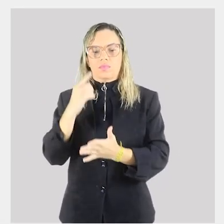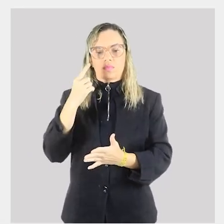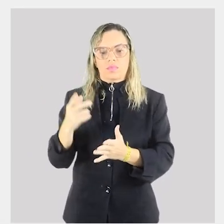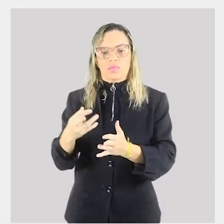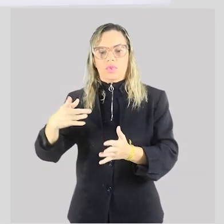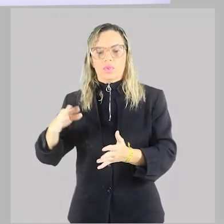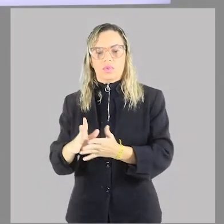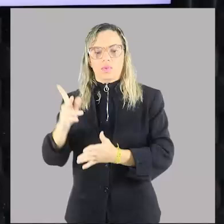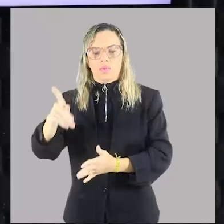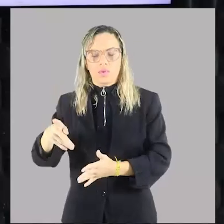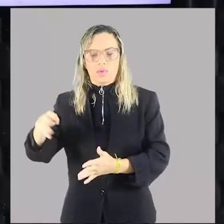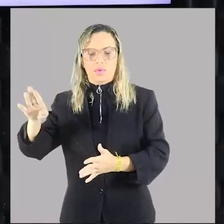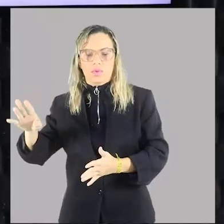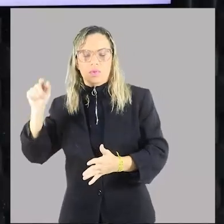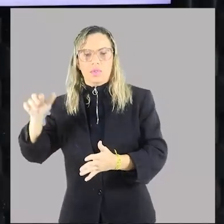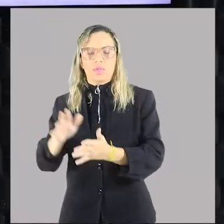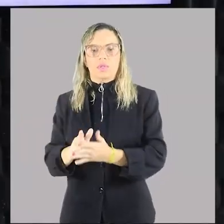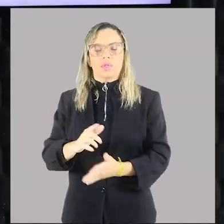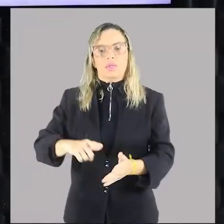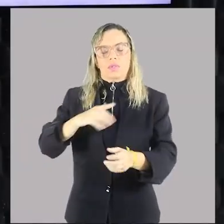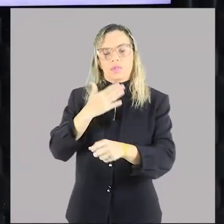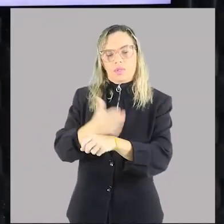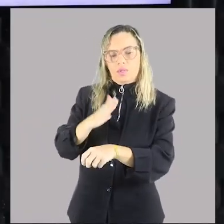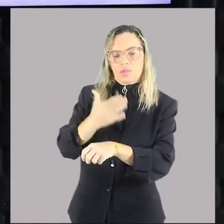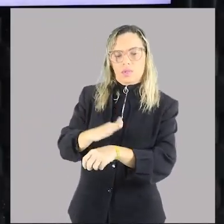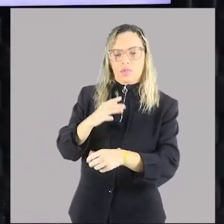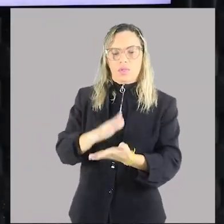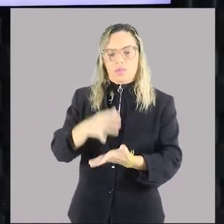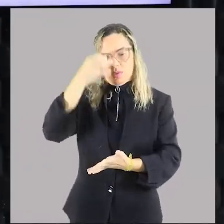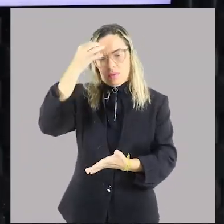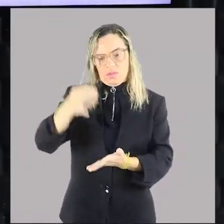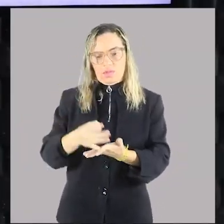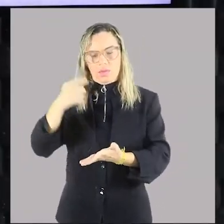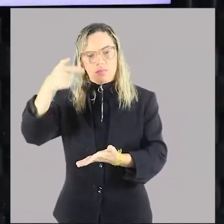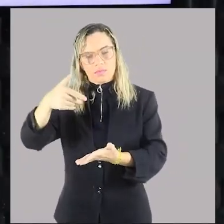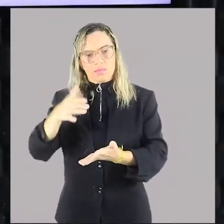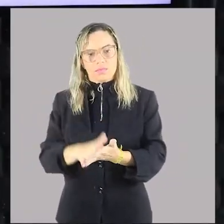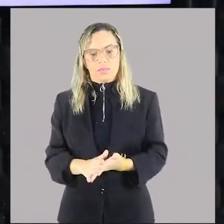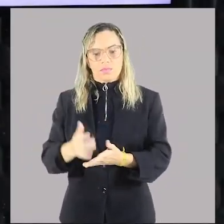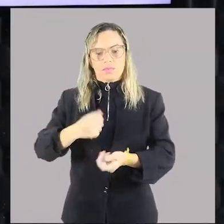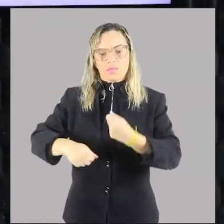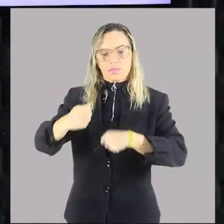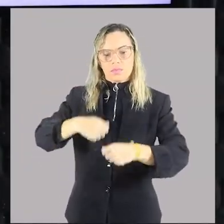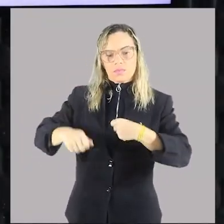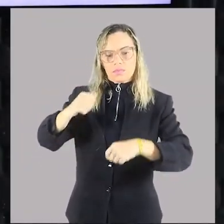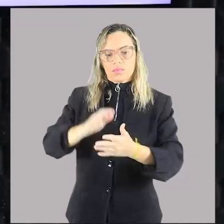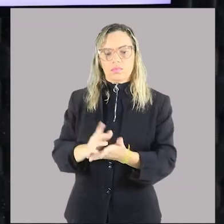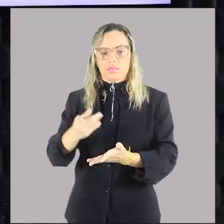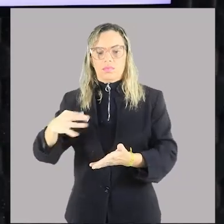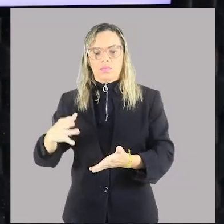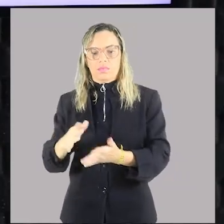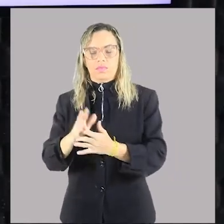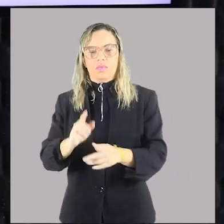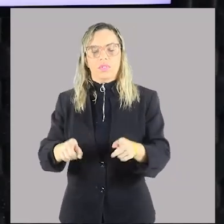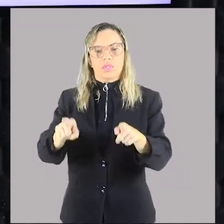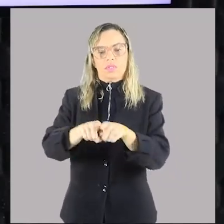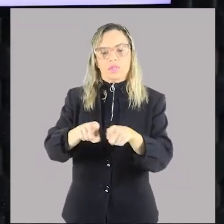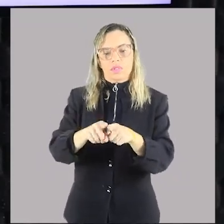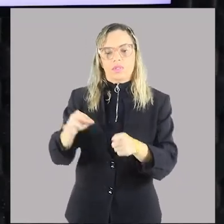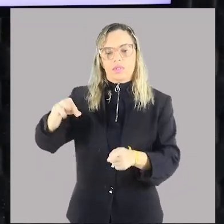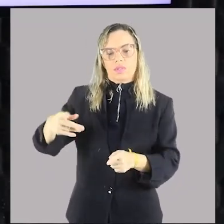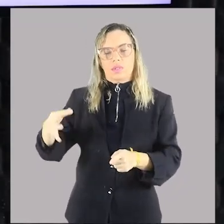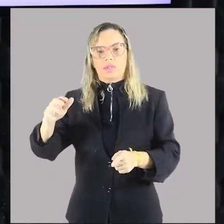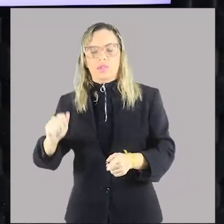públicos. Ocorre tanto no exercício das competências da administração direta, quanto no exercício das competências da administração pública